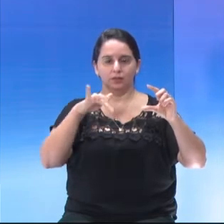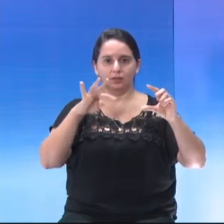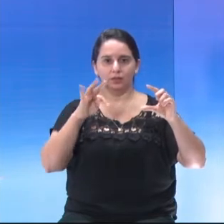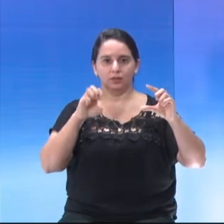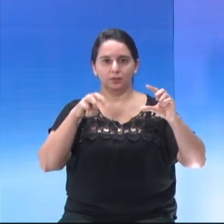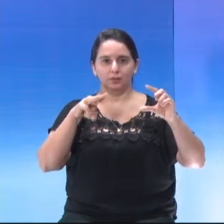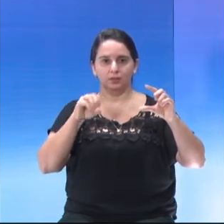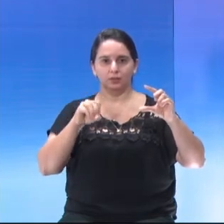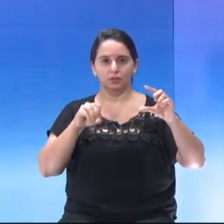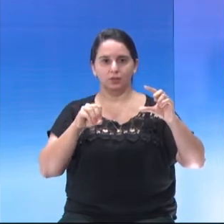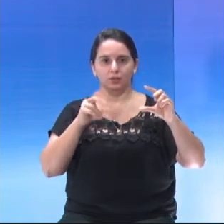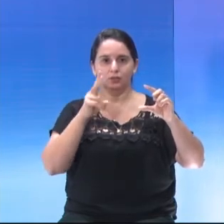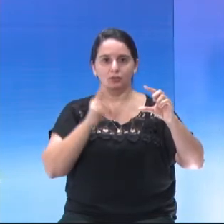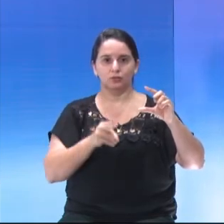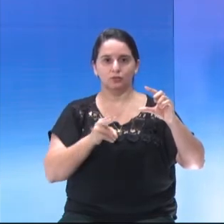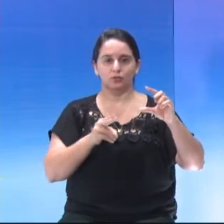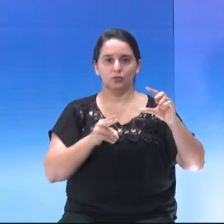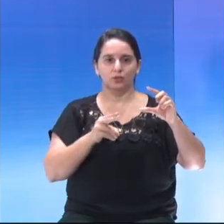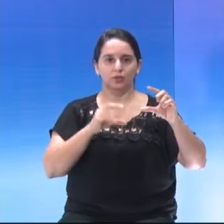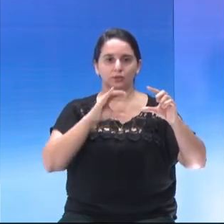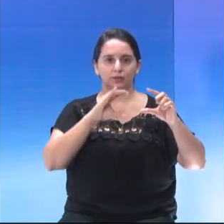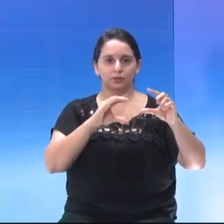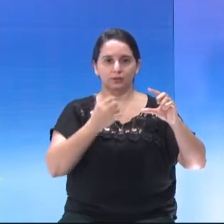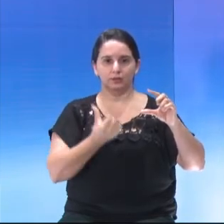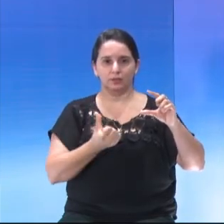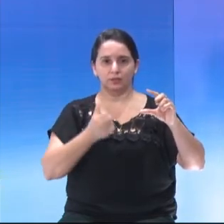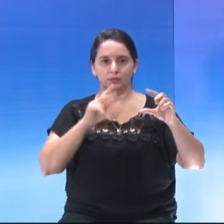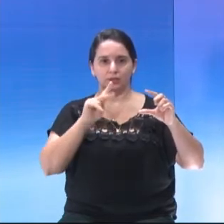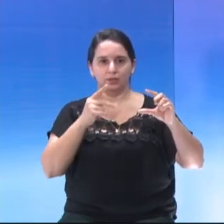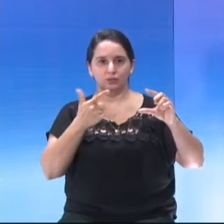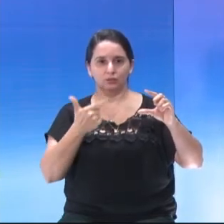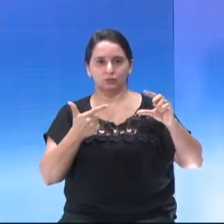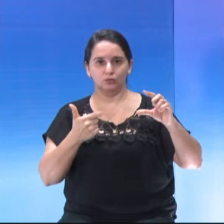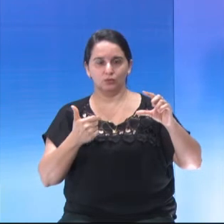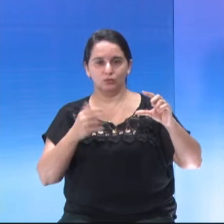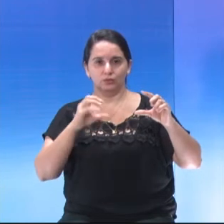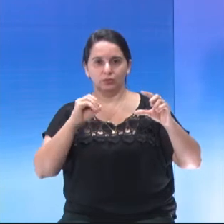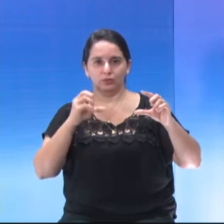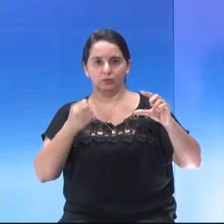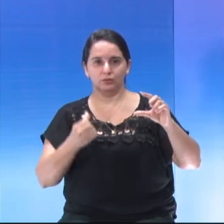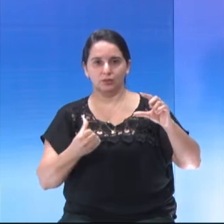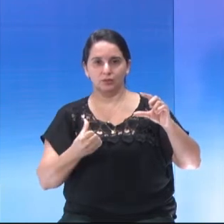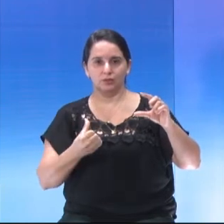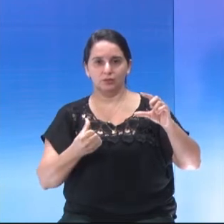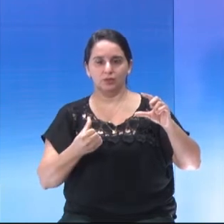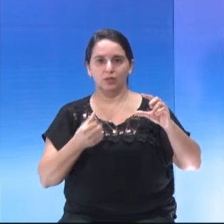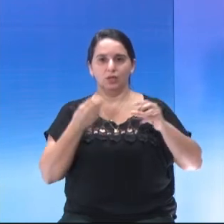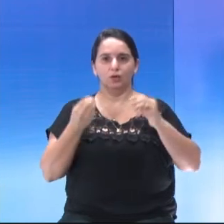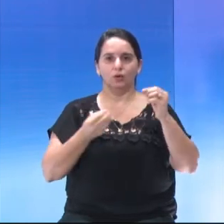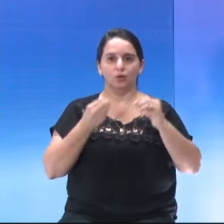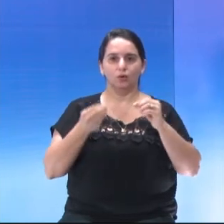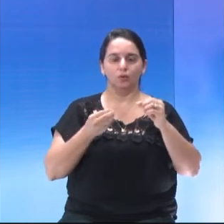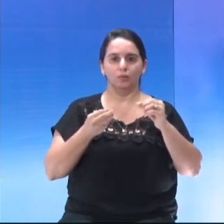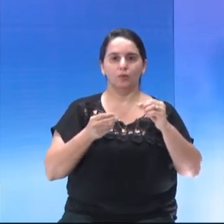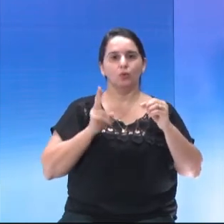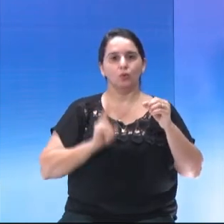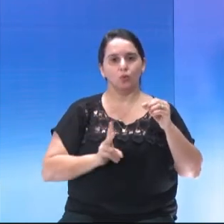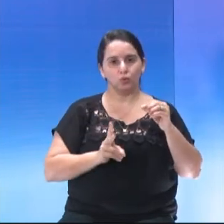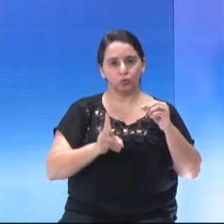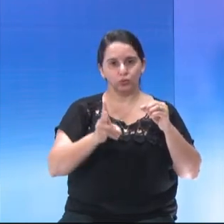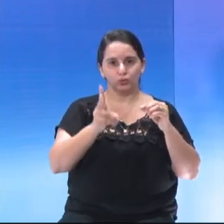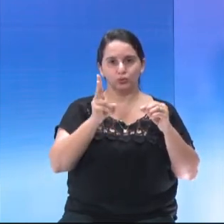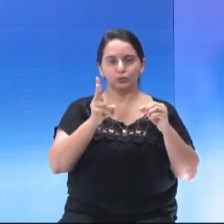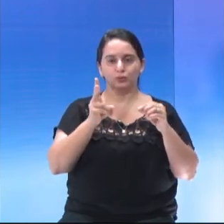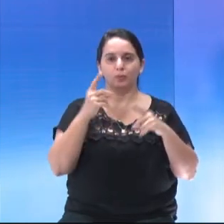intermediária nos reagentes também. Consequentemente, eu preciso fazer o que com essa equação?